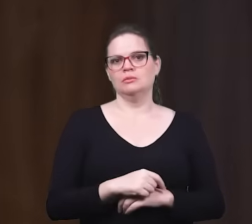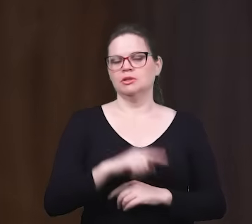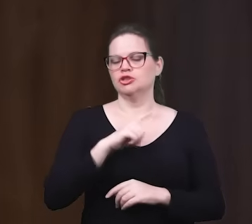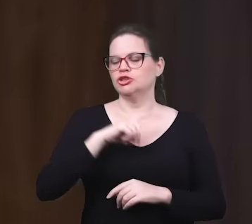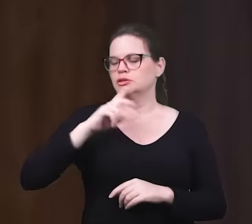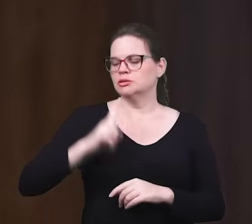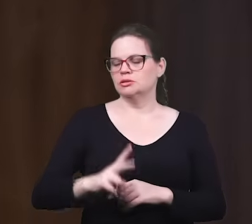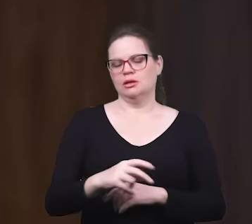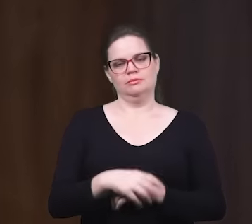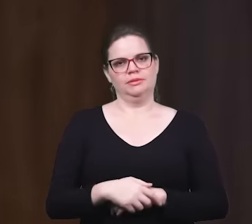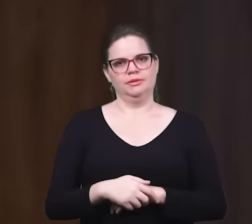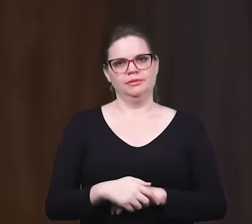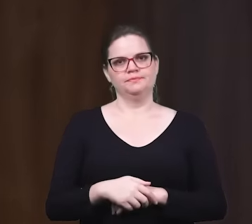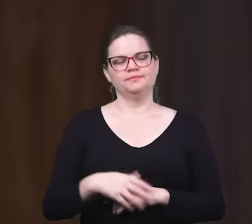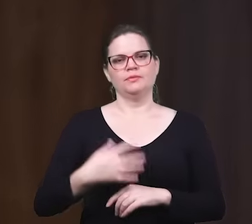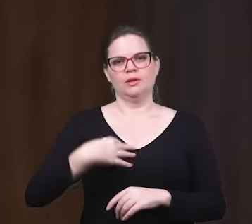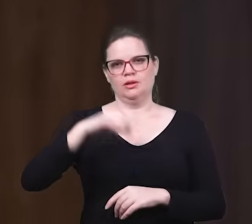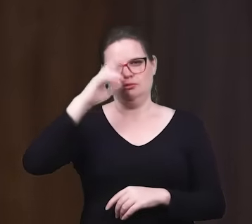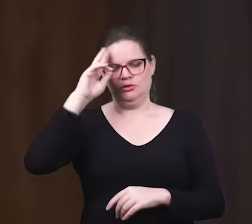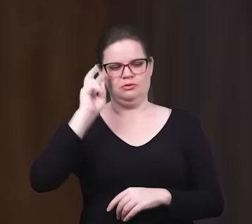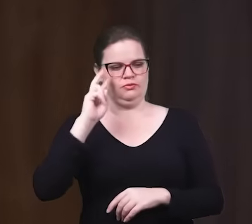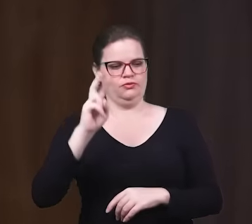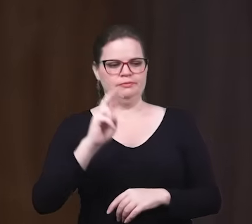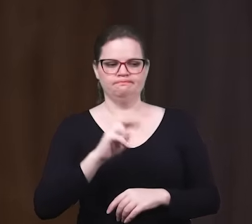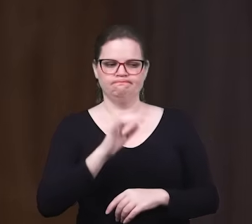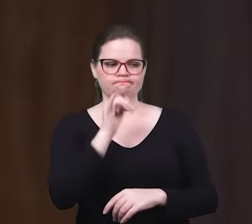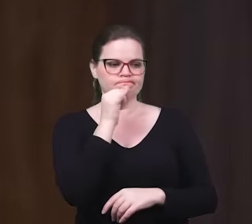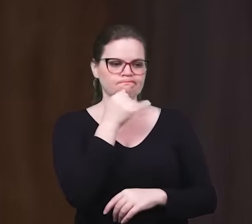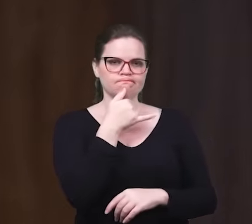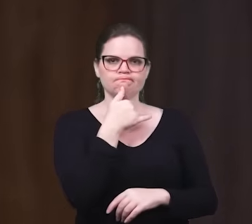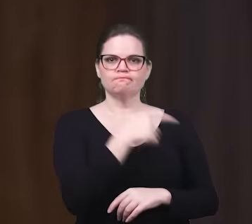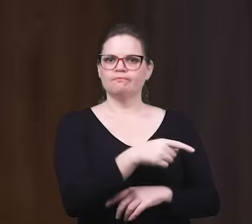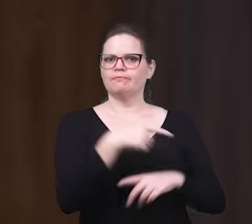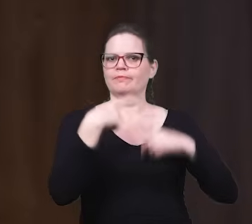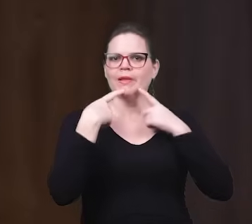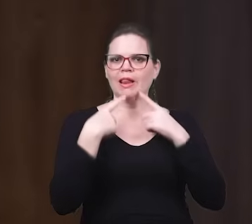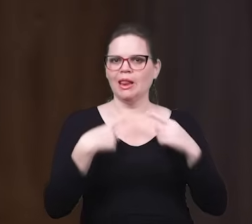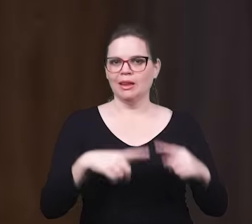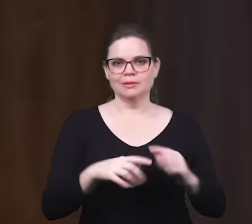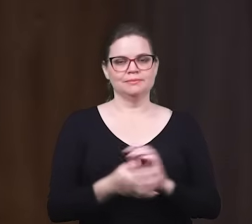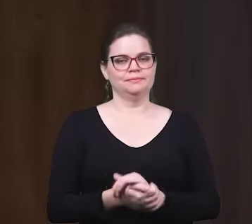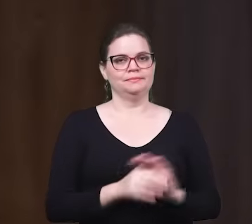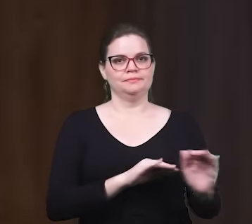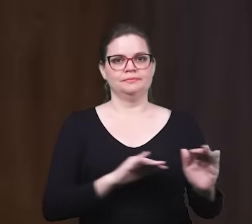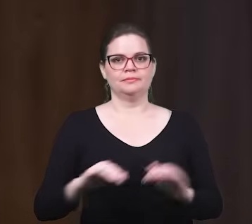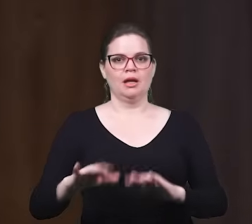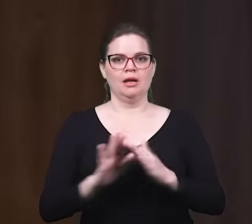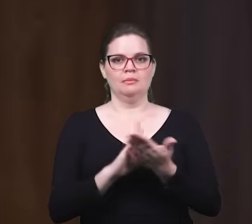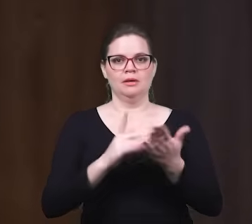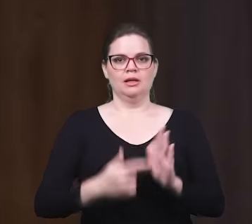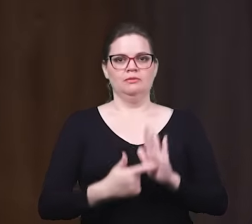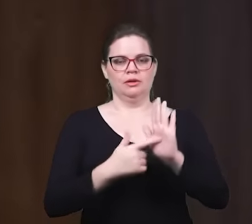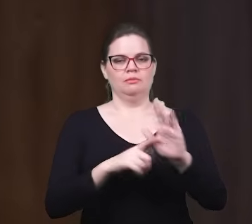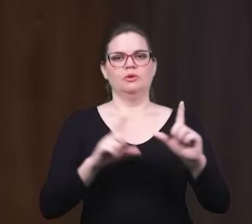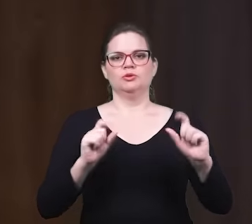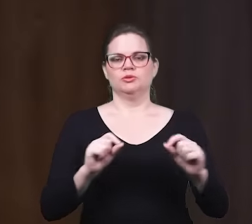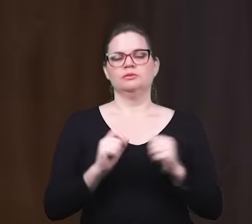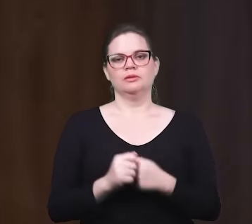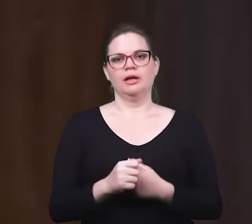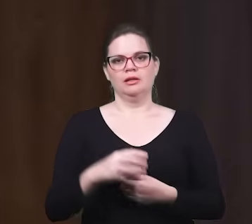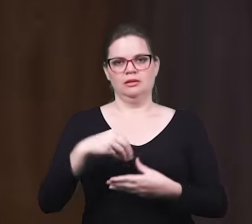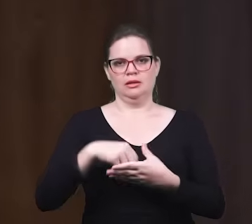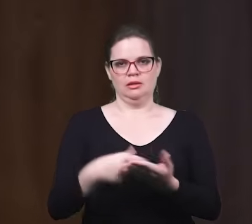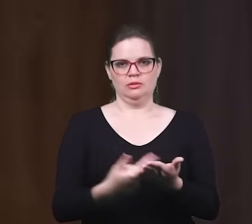queixa, e aquilo entristeceu muito ao Senhor. A palavra de Deus diz, na primeira carta de Paulo aos